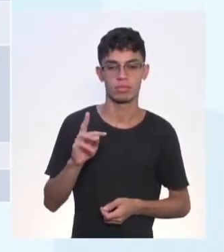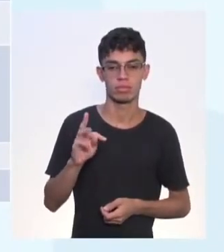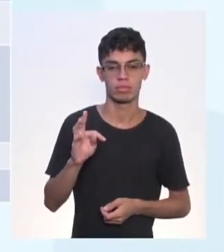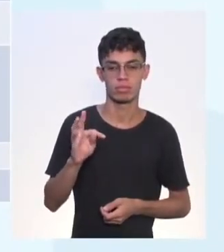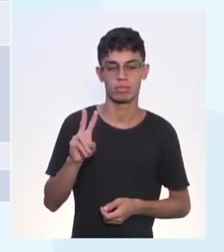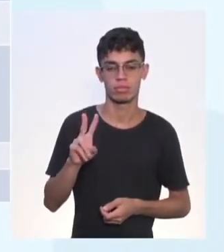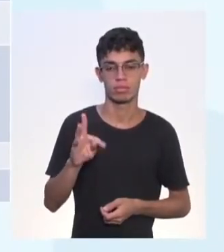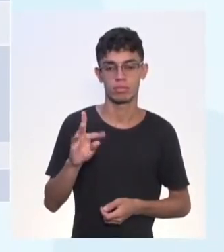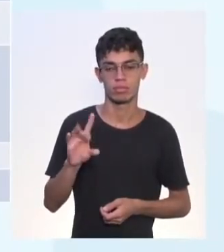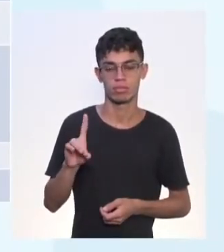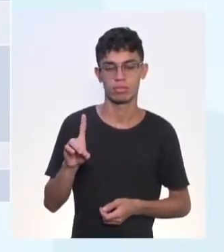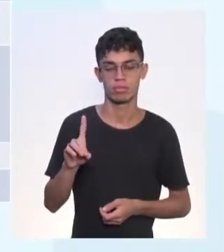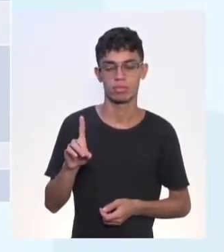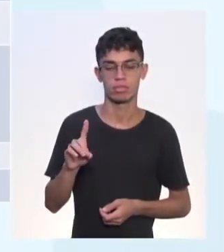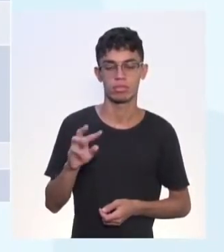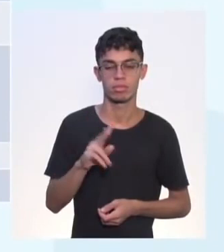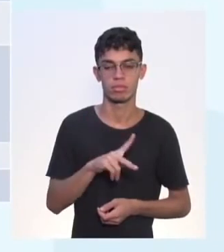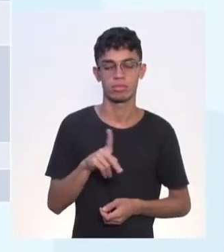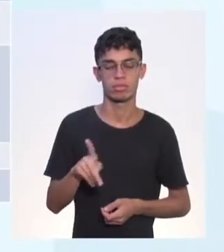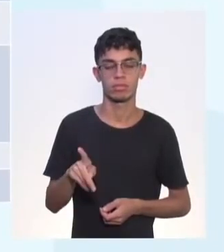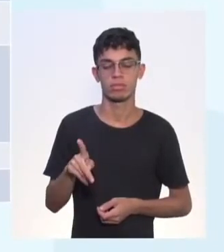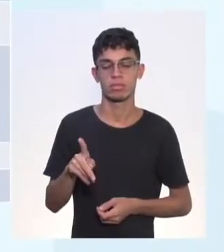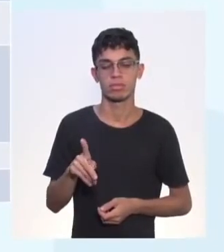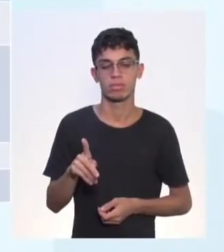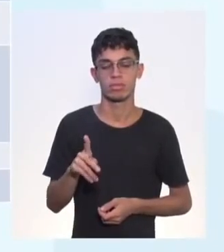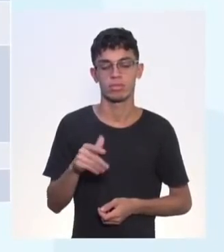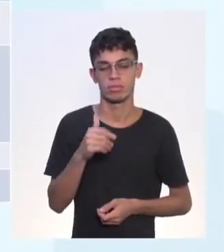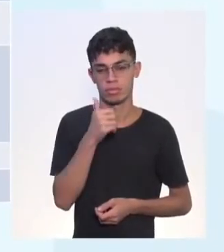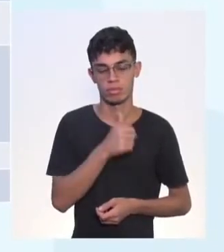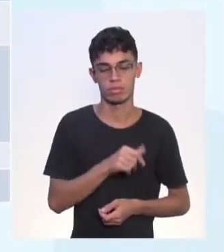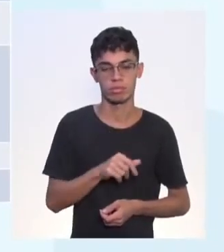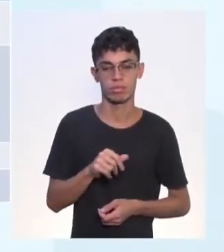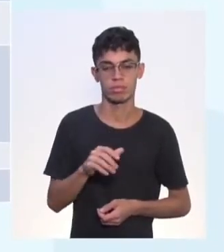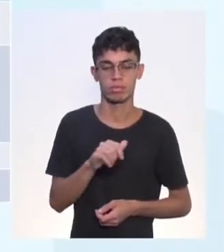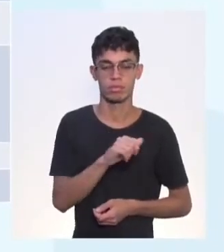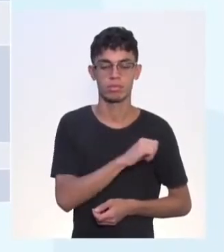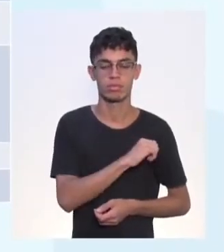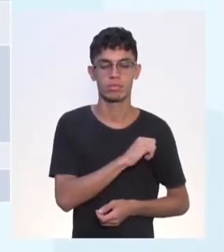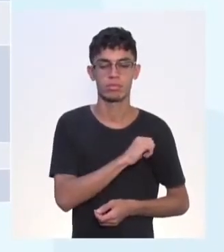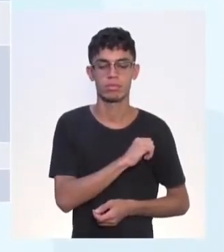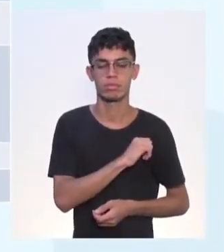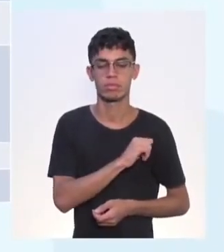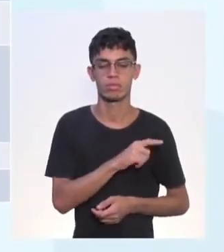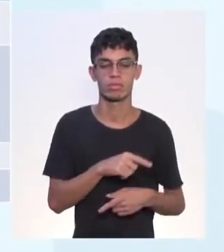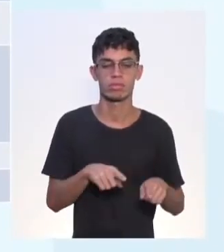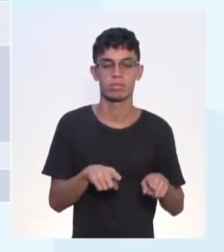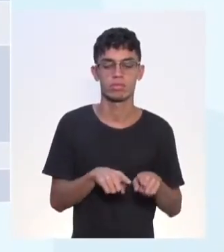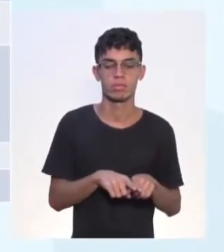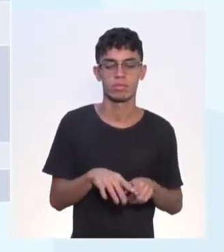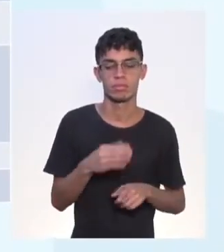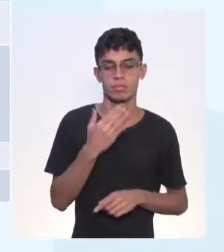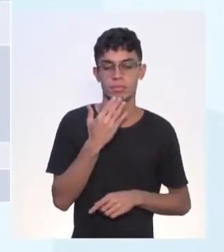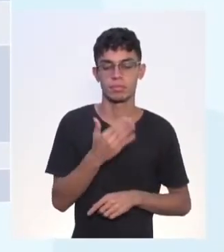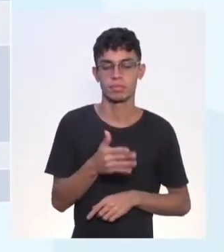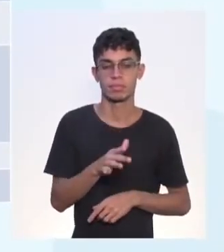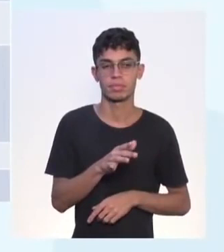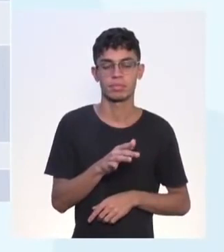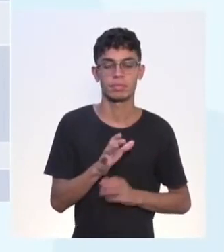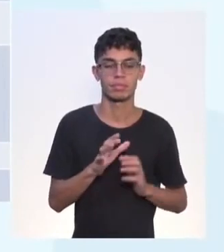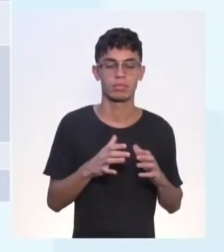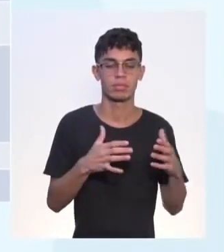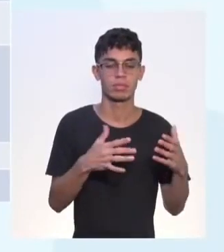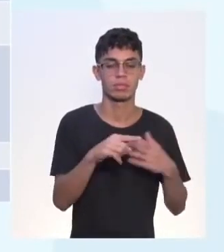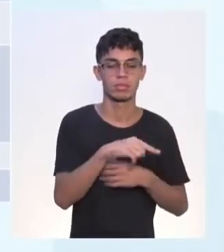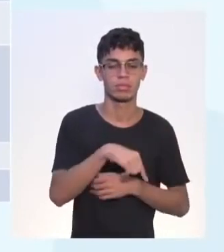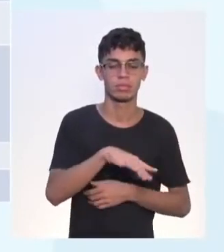VTD. A professora Rita, né, jogou o VTD, o aluno Dagoberto. Ah, não, está pedindo para a turma do Dagoberto participar. Vamos